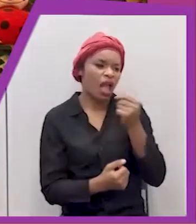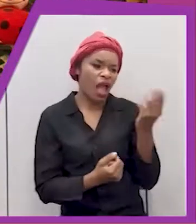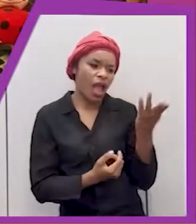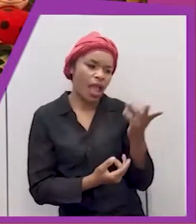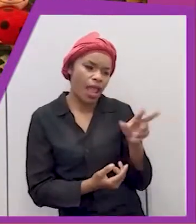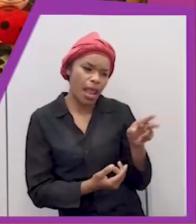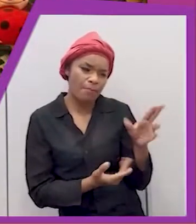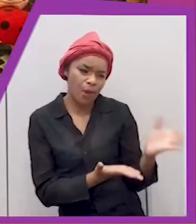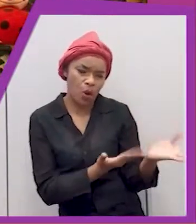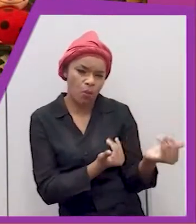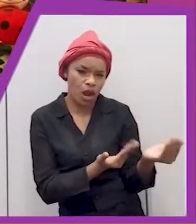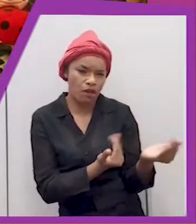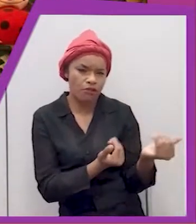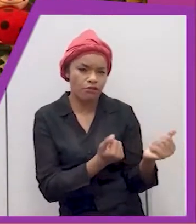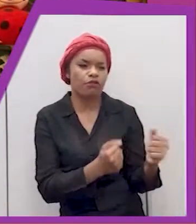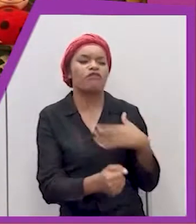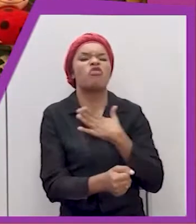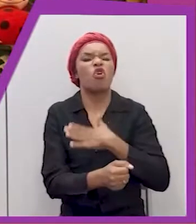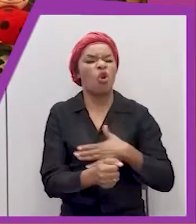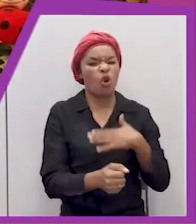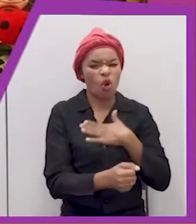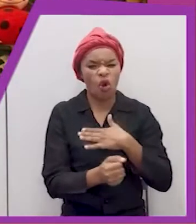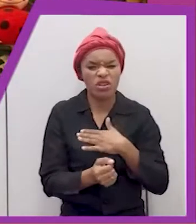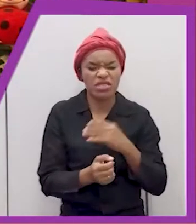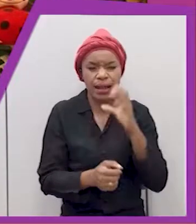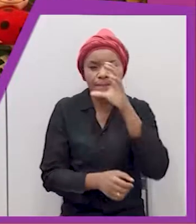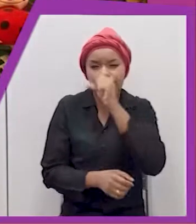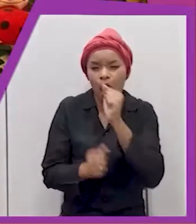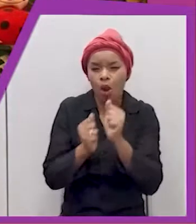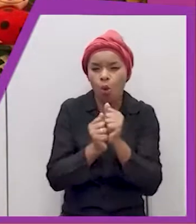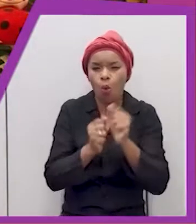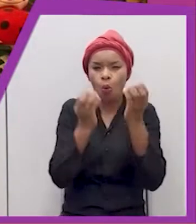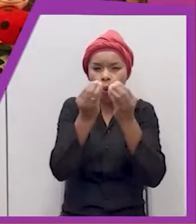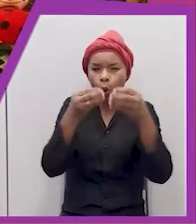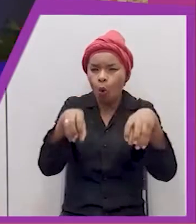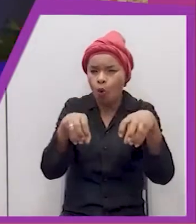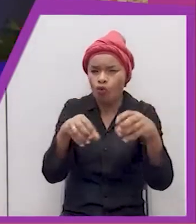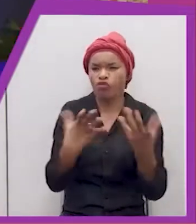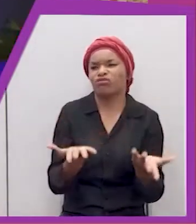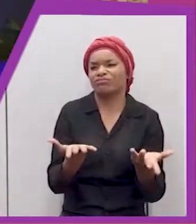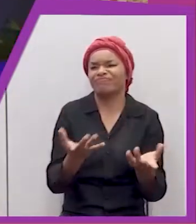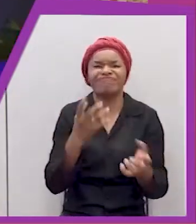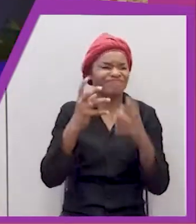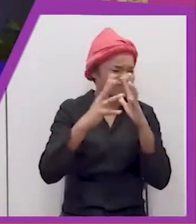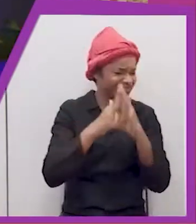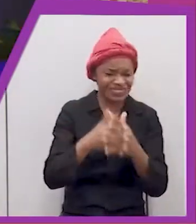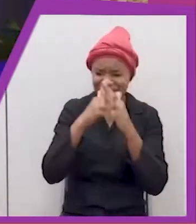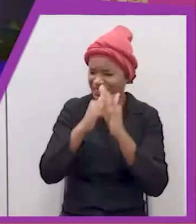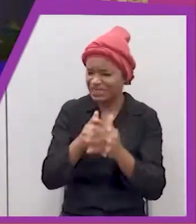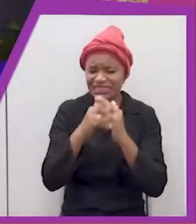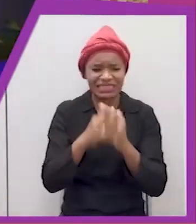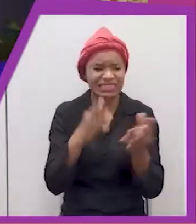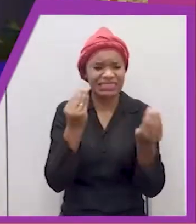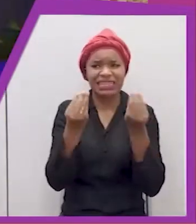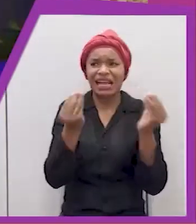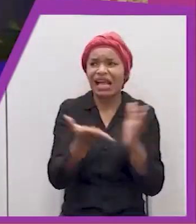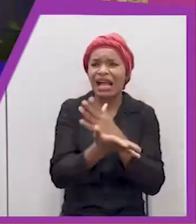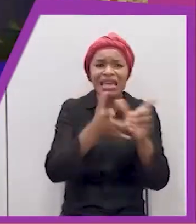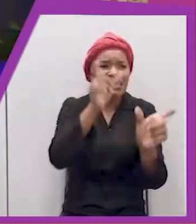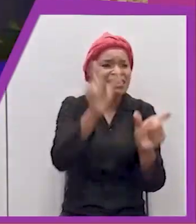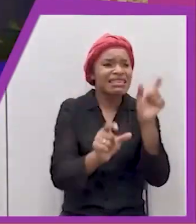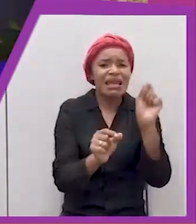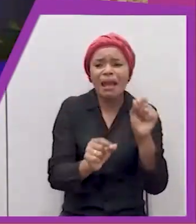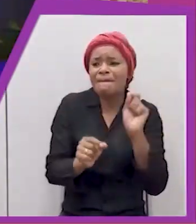pão com macarrão e meu irmão mais novo só gosta de pão com